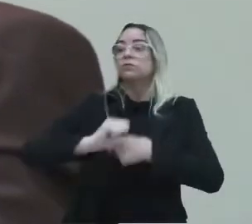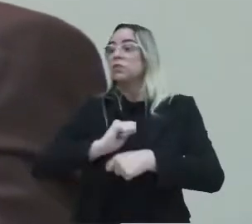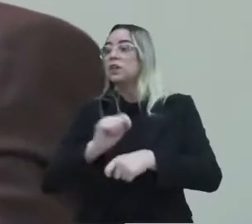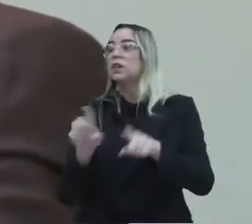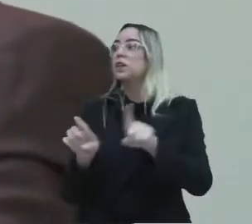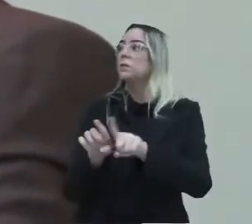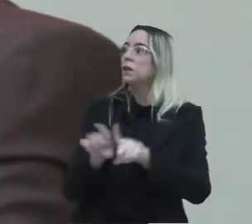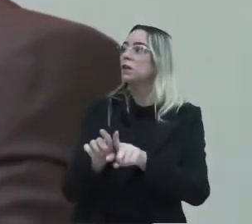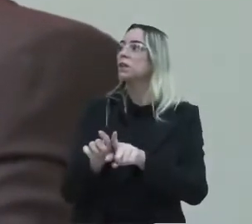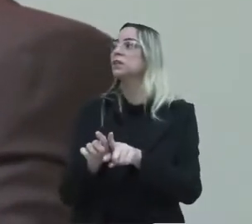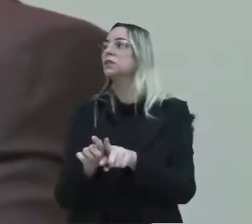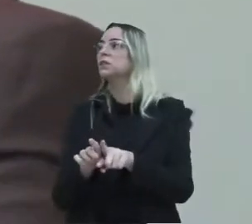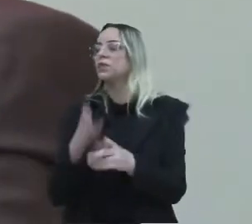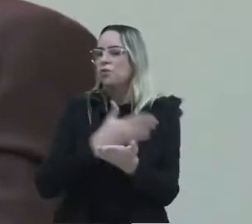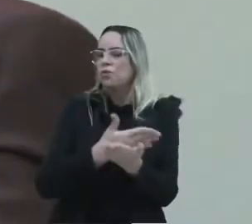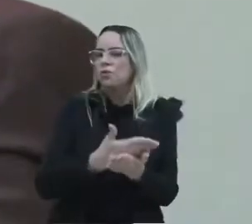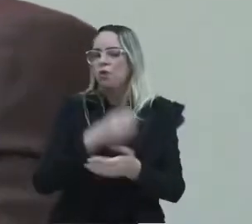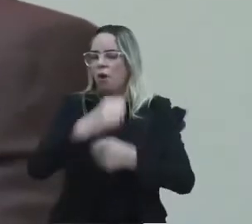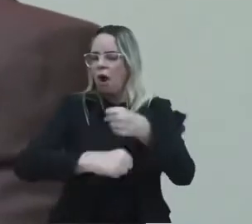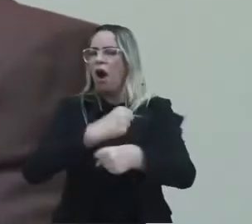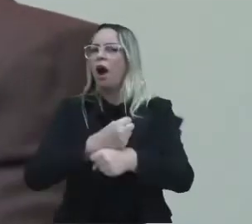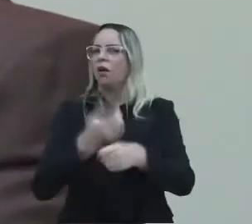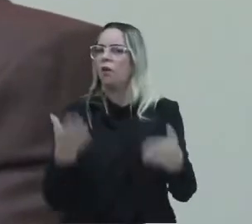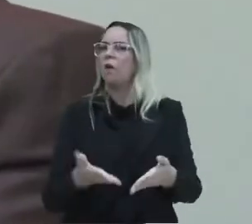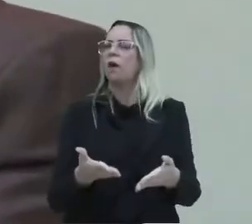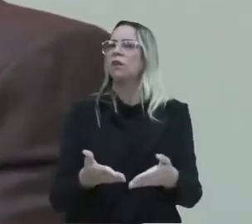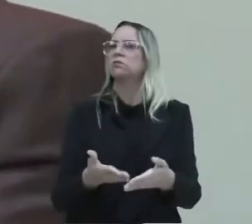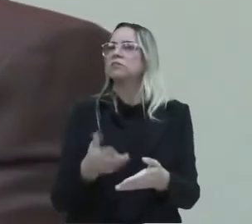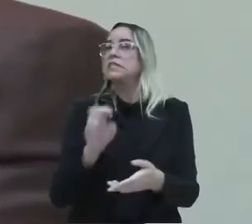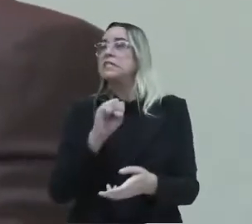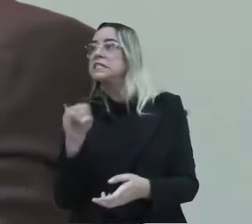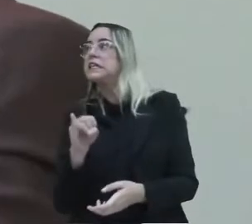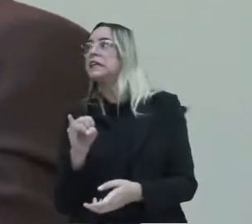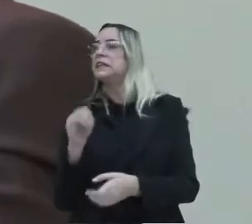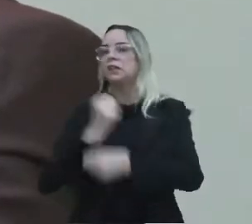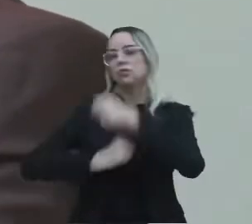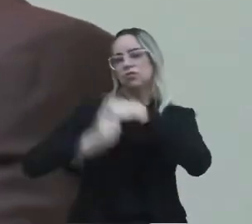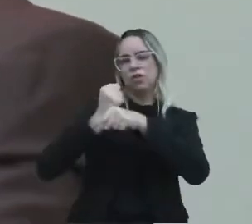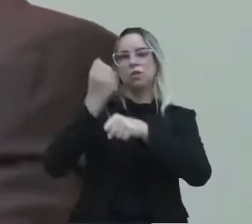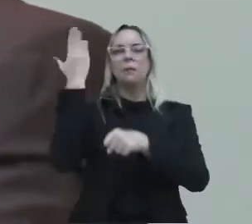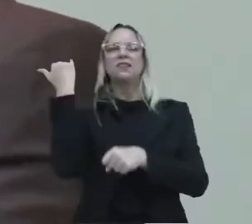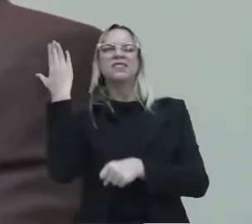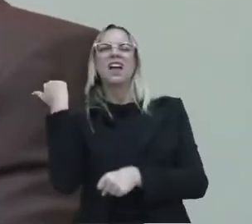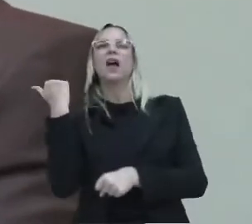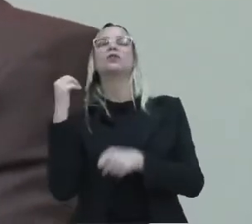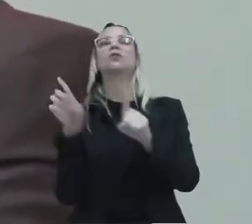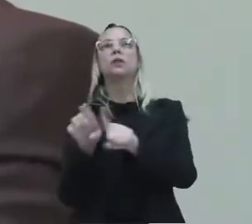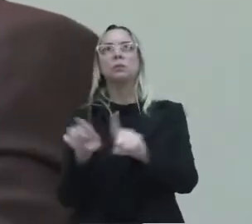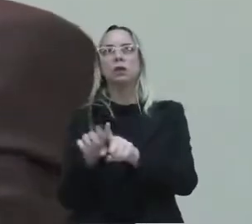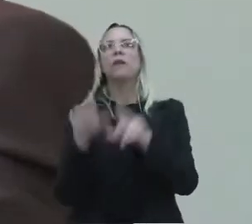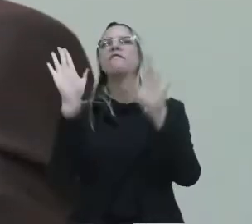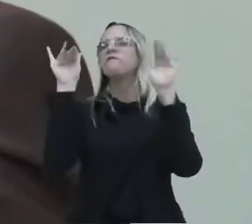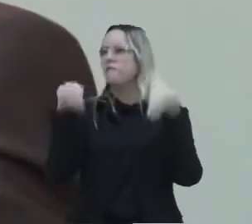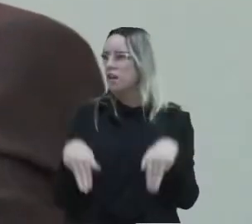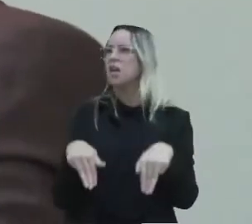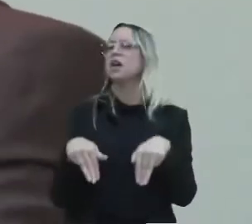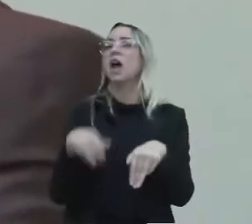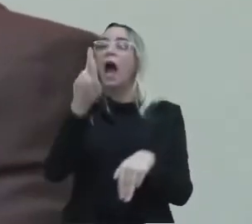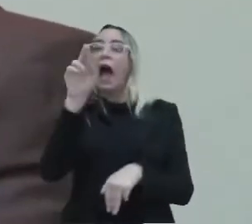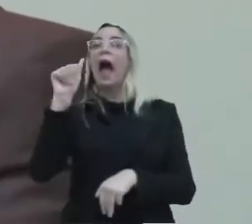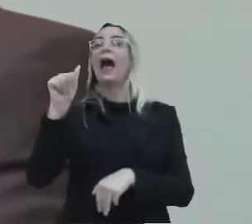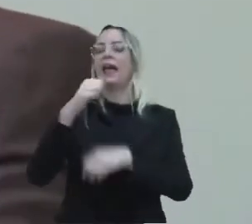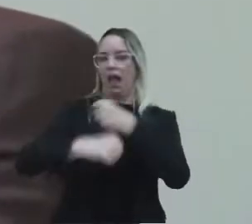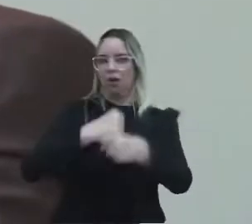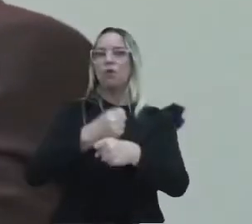diz as projeções, se há um entendimento, como o ano passado, 2021, ao final do ano, de fazer um novo rateio com os